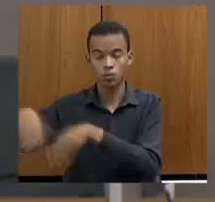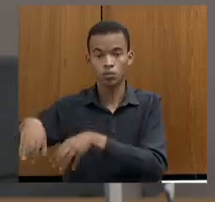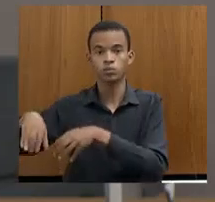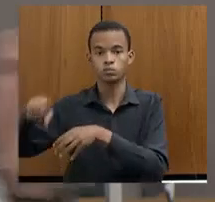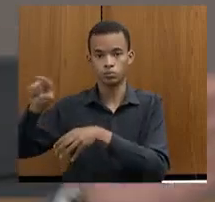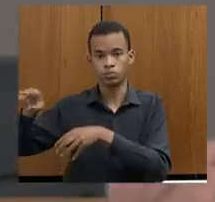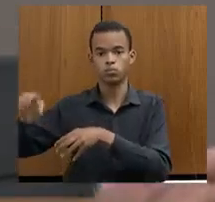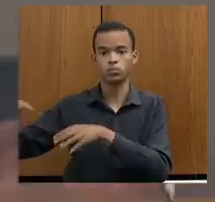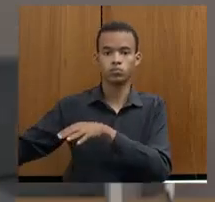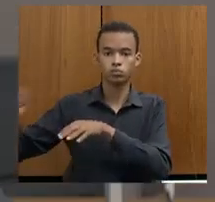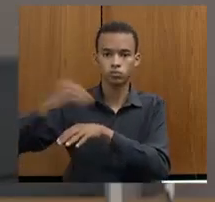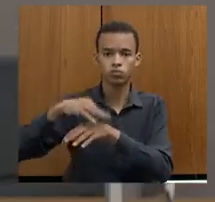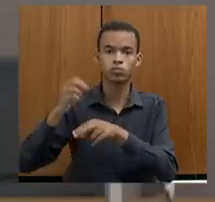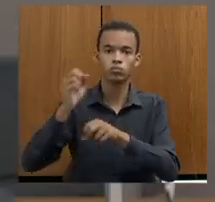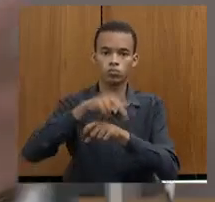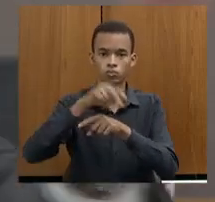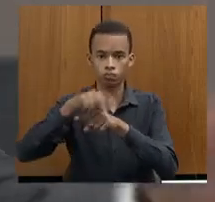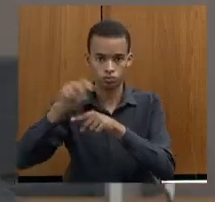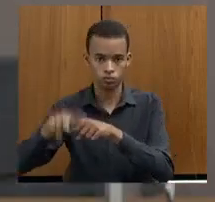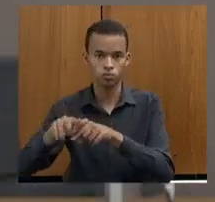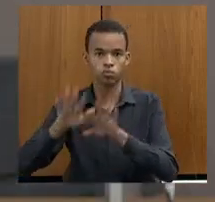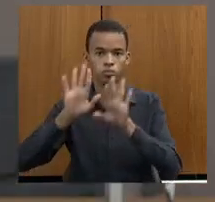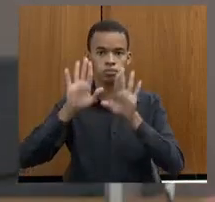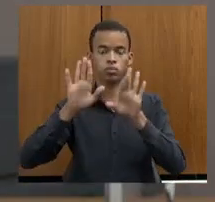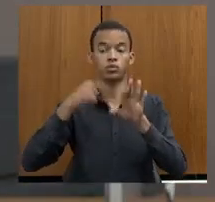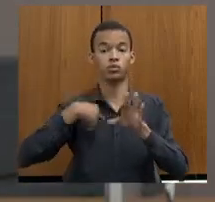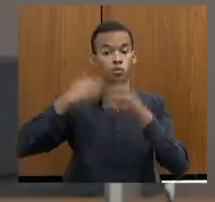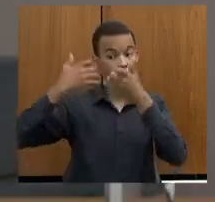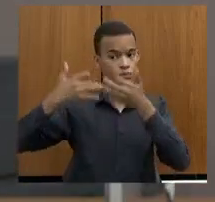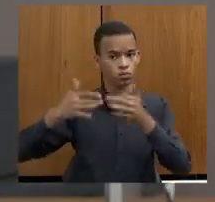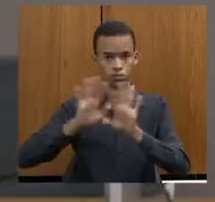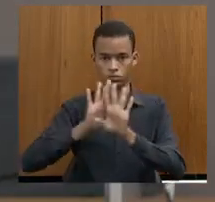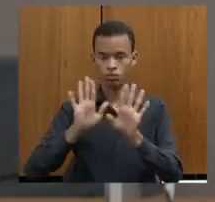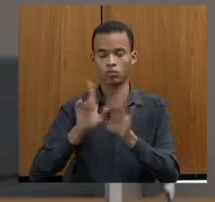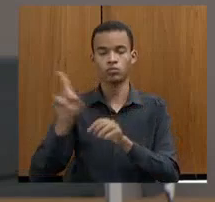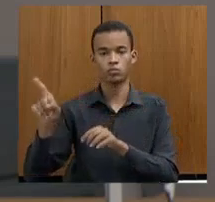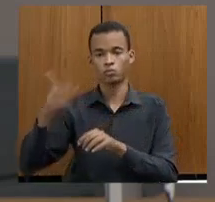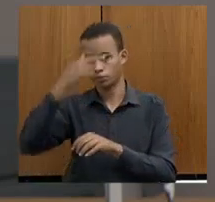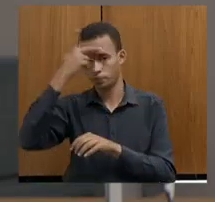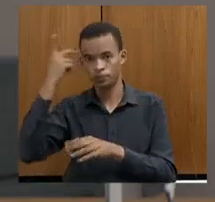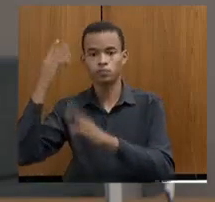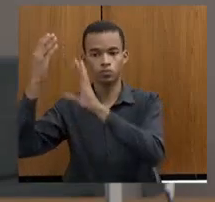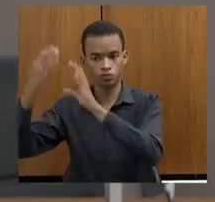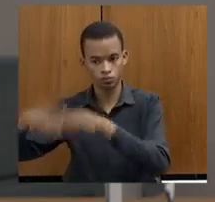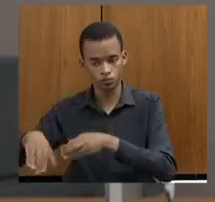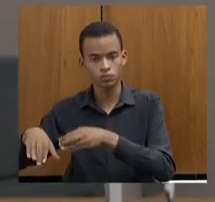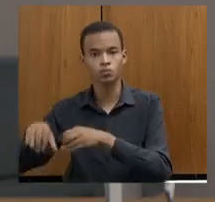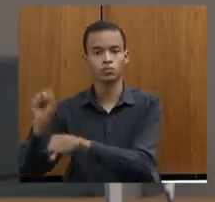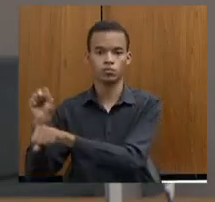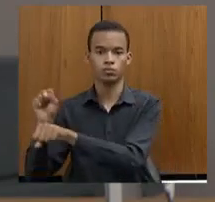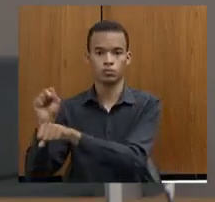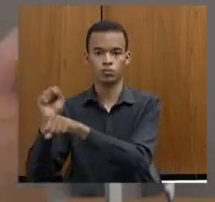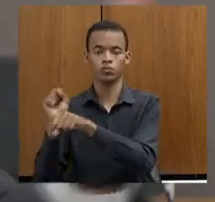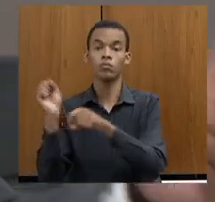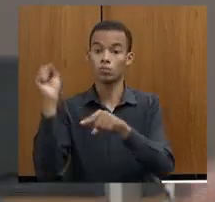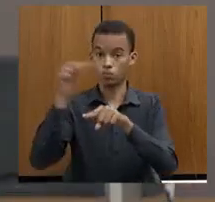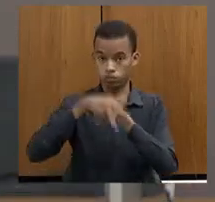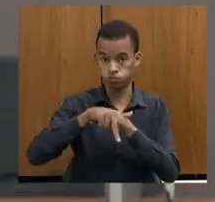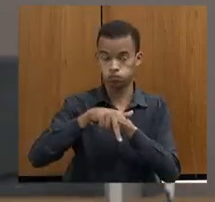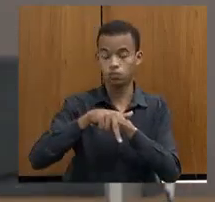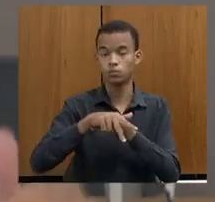todos filmando aqui eu não estou entrando no mérito dos excedentes mas é obviamente que a convocação dos excedentes irá acarretar